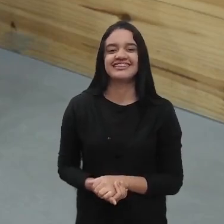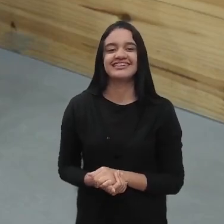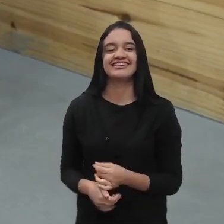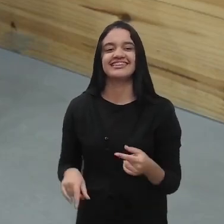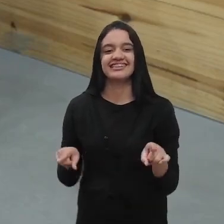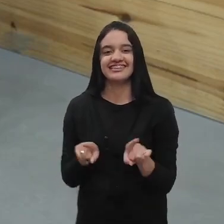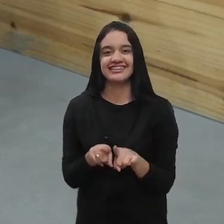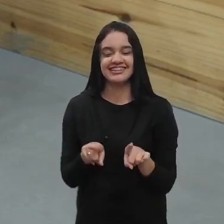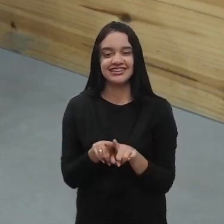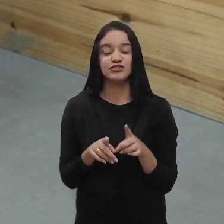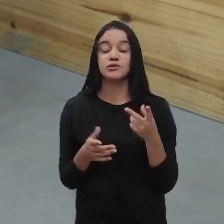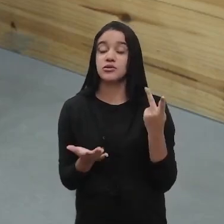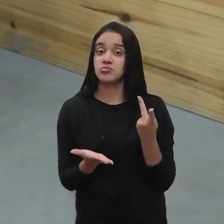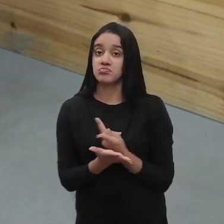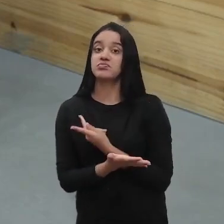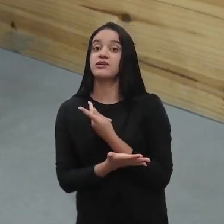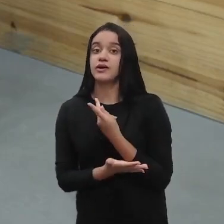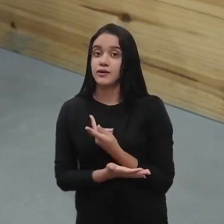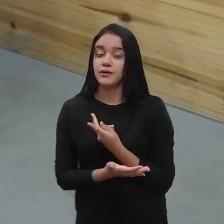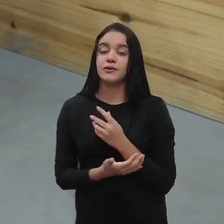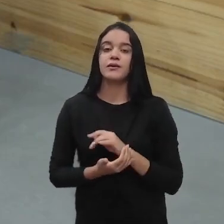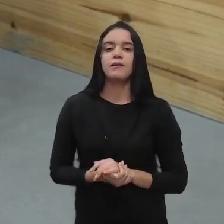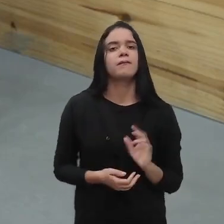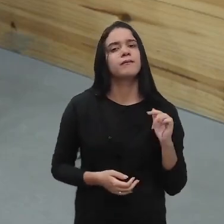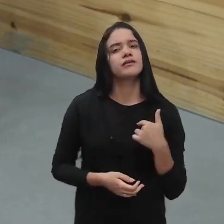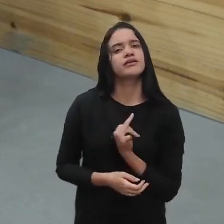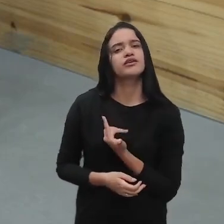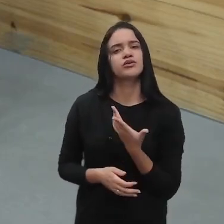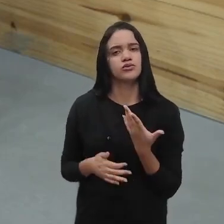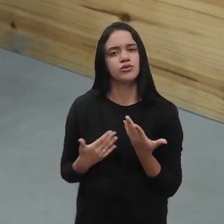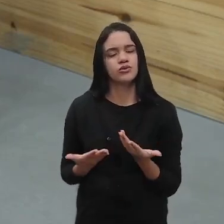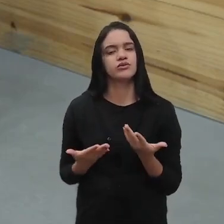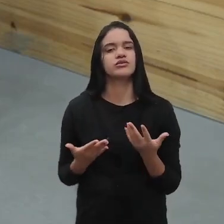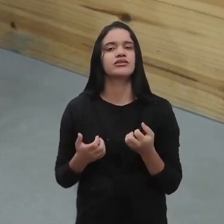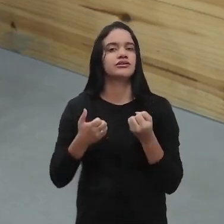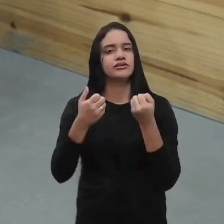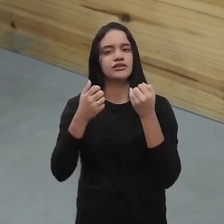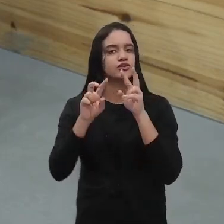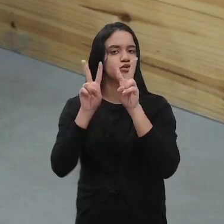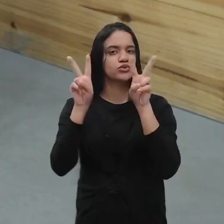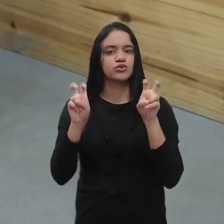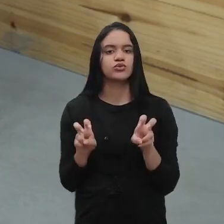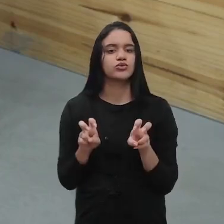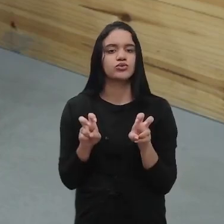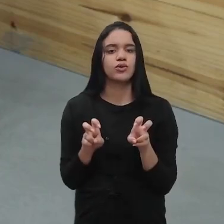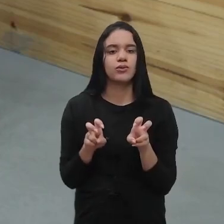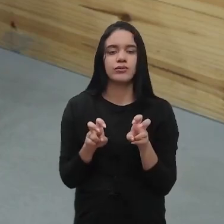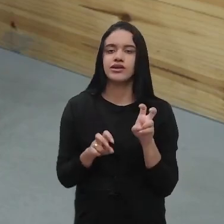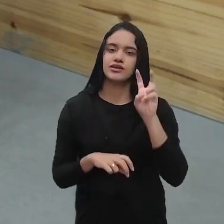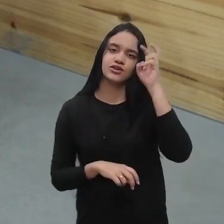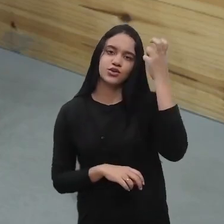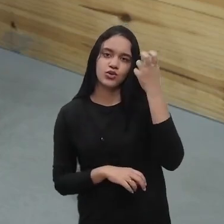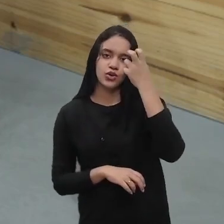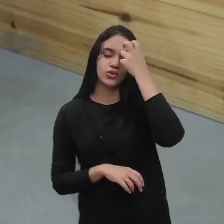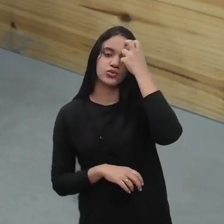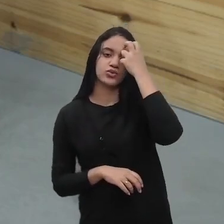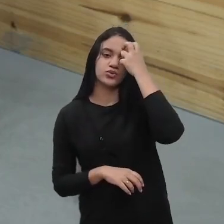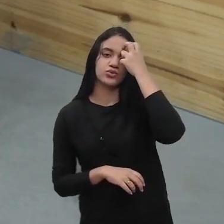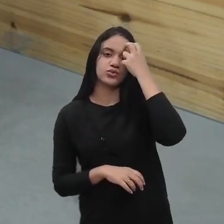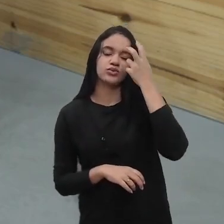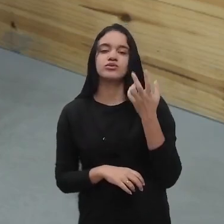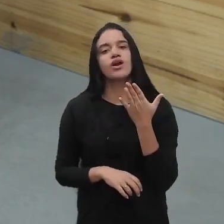uma situação que aparentemente, né, a gente ouve muito falar sobre as culturas e